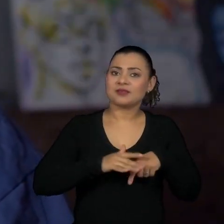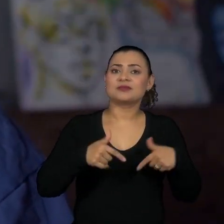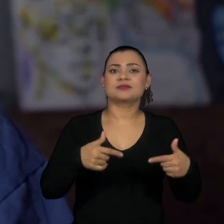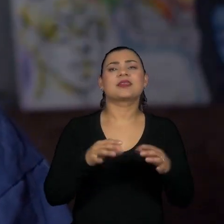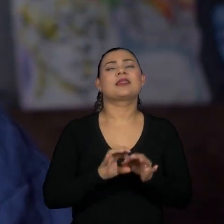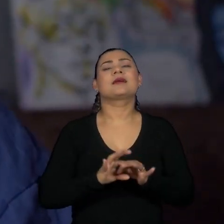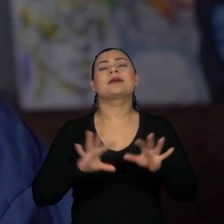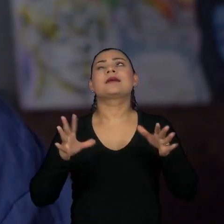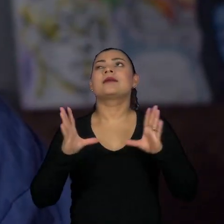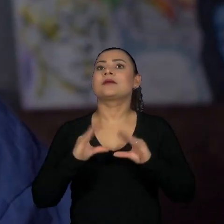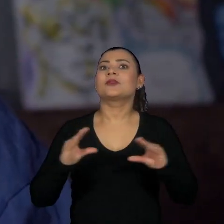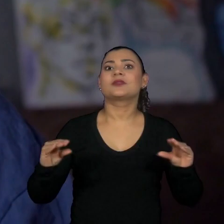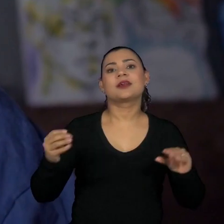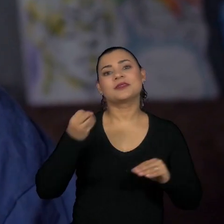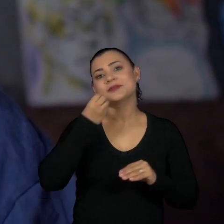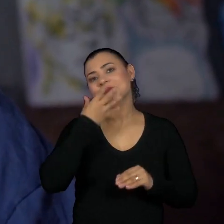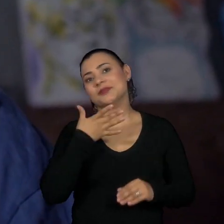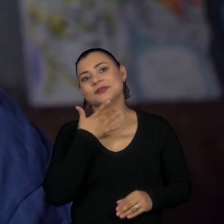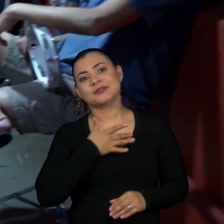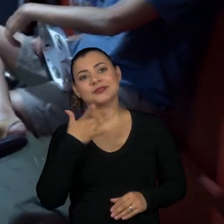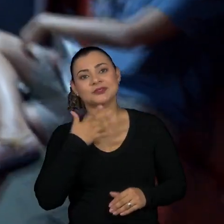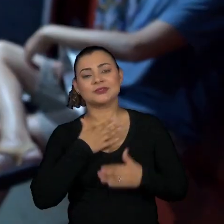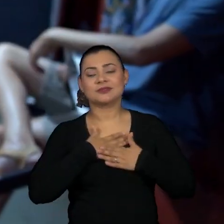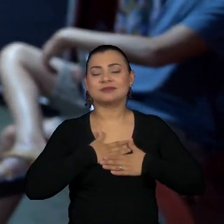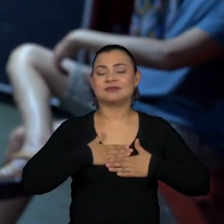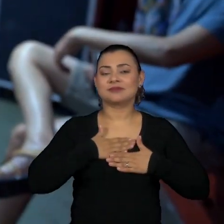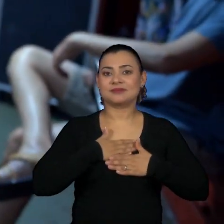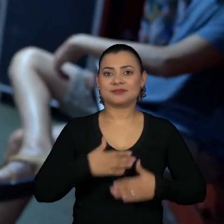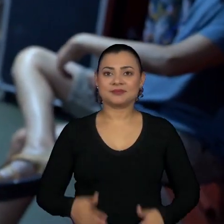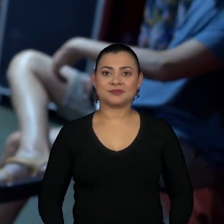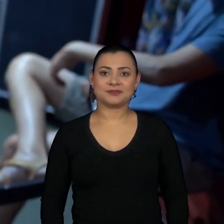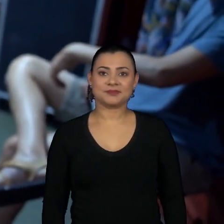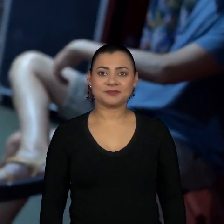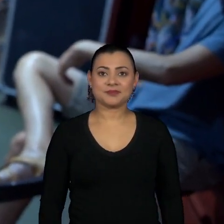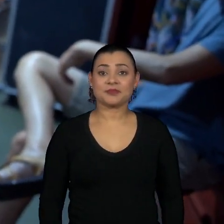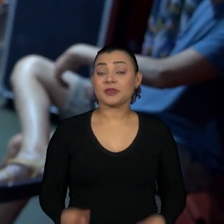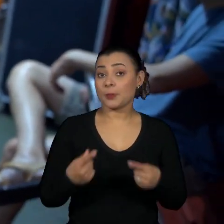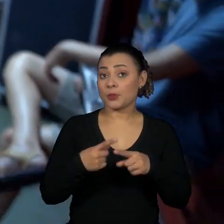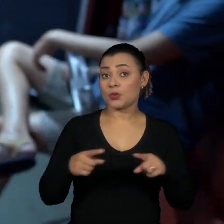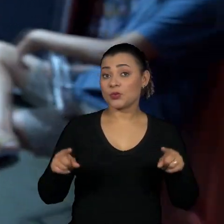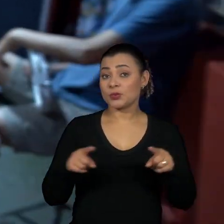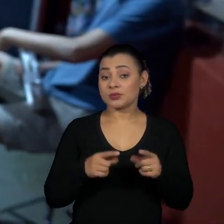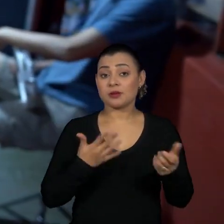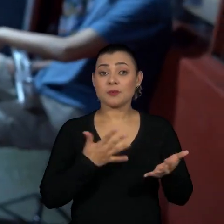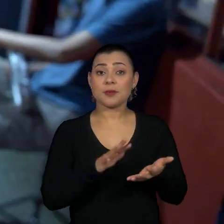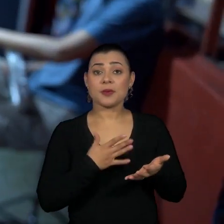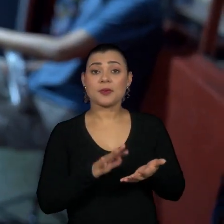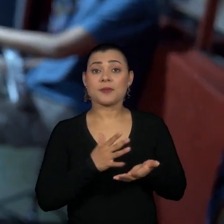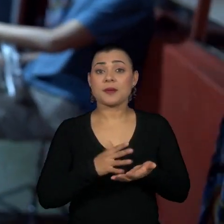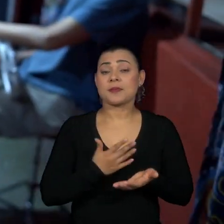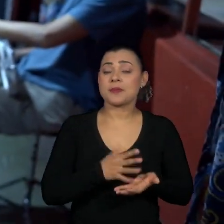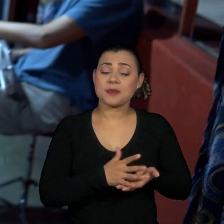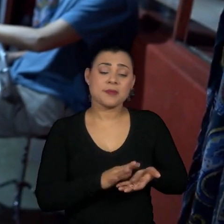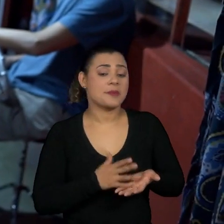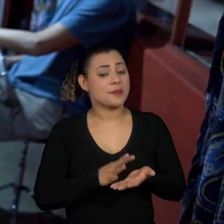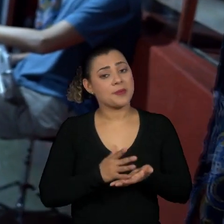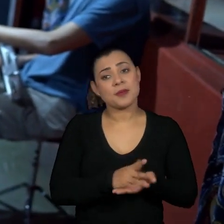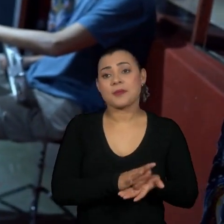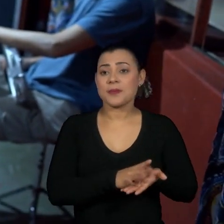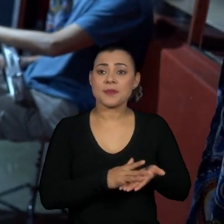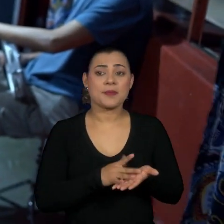à vontade, é um lugar que eu me sinto bem à vontade também, né? Ele tem uma música, aquela... Convidei com mais, Sebastião,